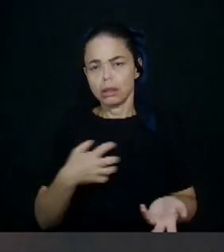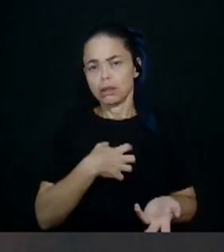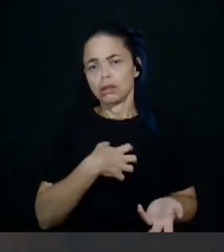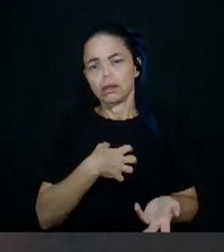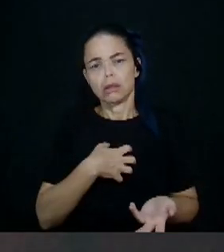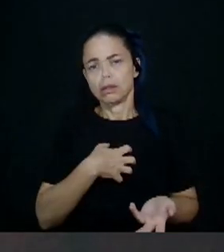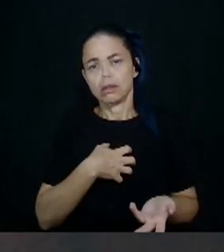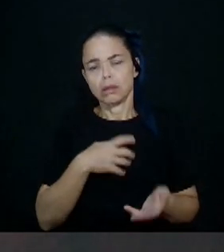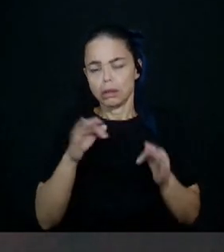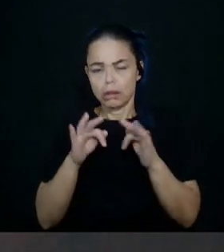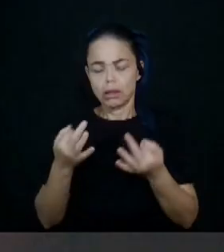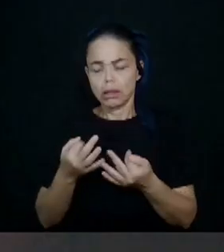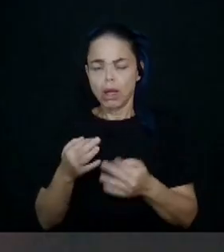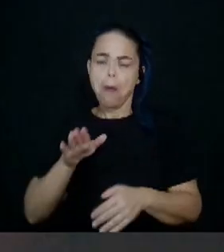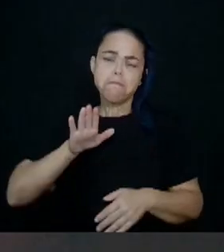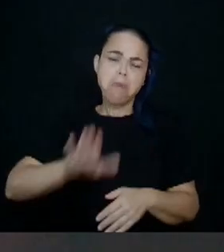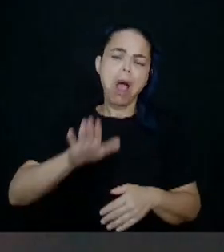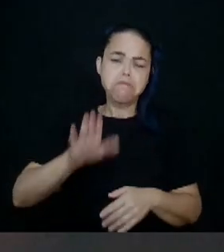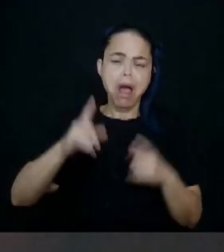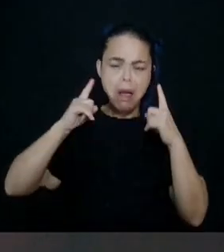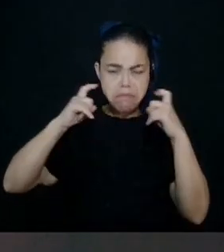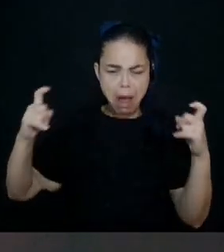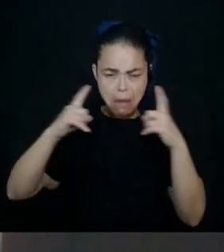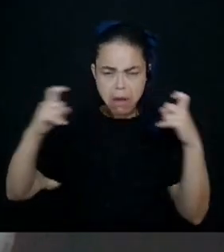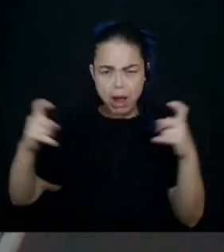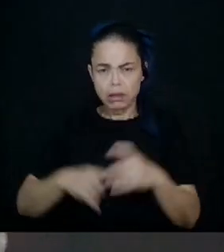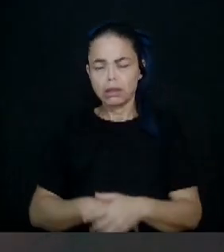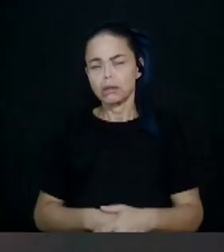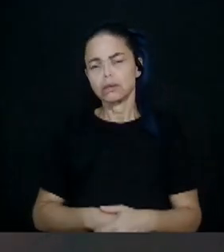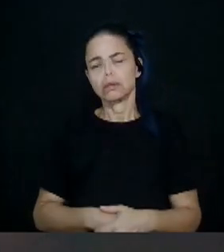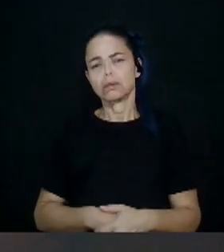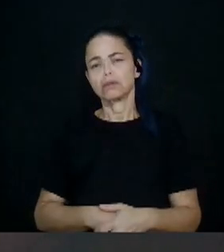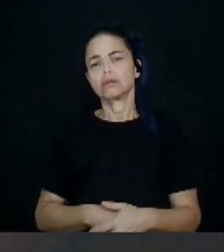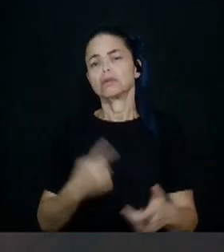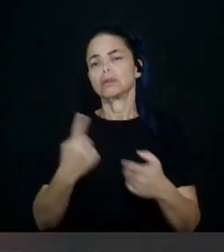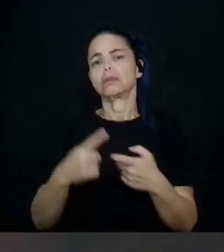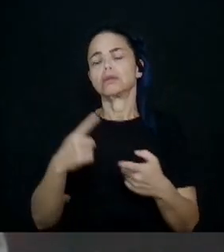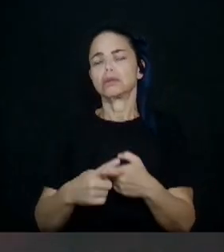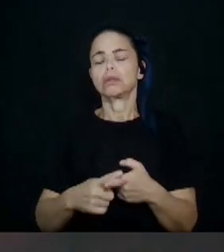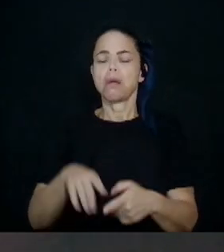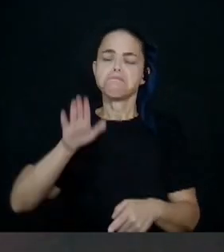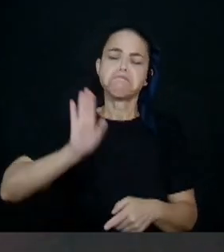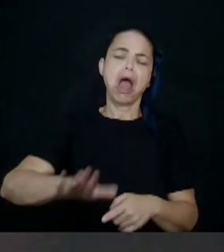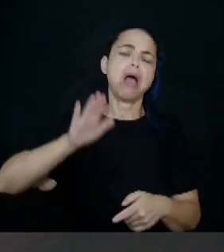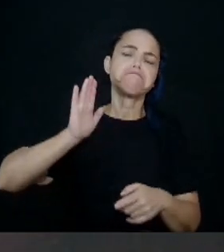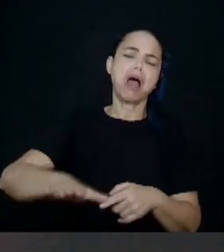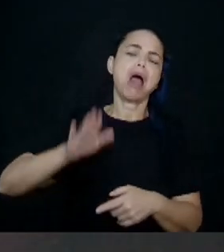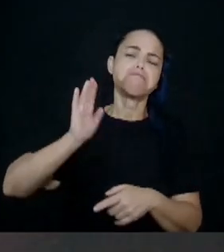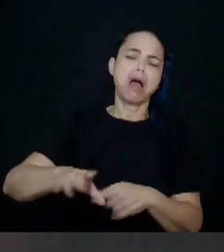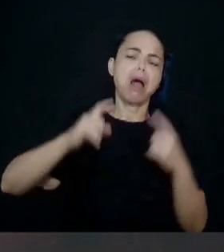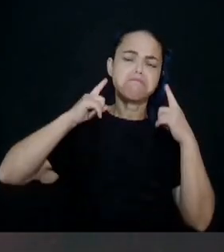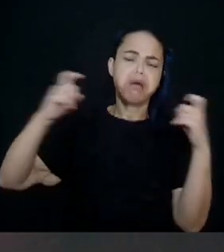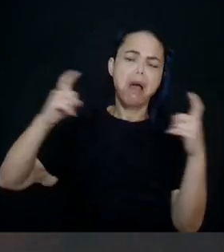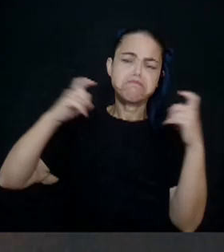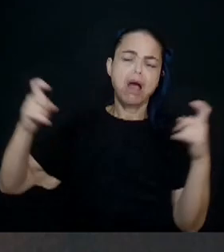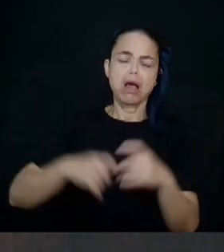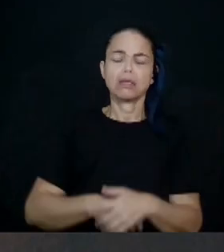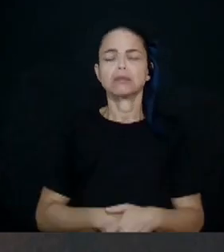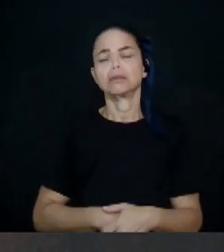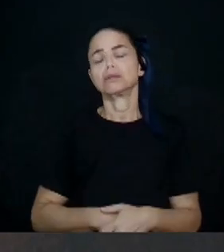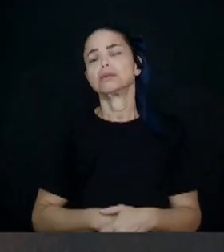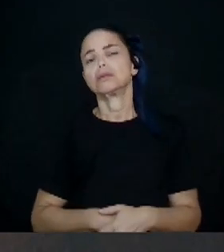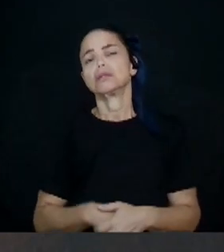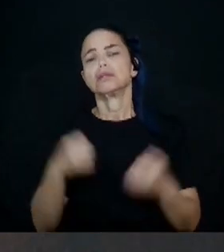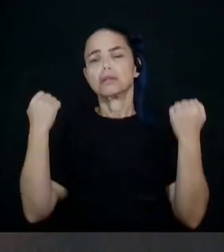a buzina é buzina só. Por que eu tenho que ficar apertando ela para tudo? Porque às vezes eu posso até estressar